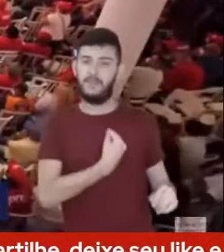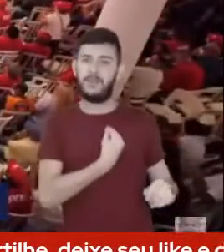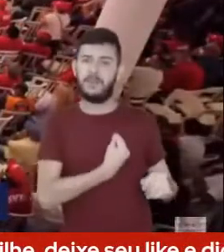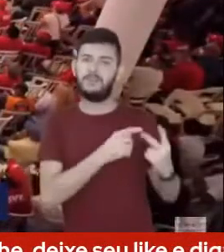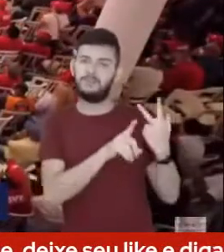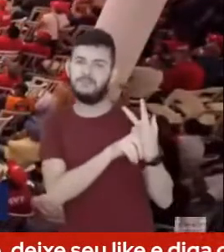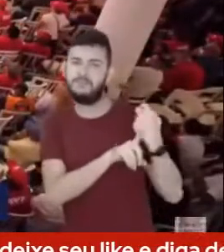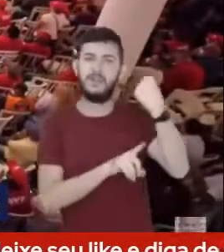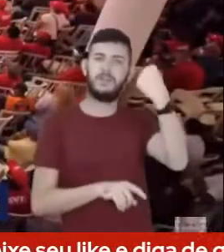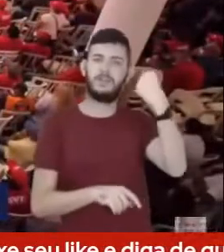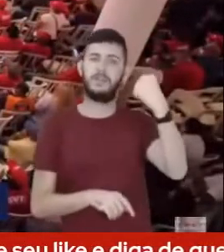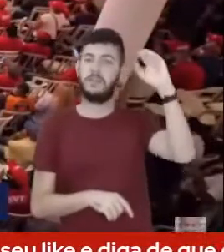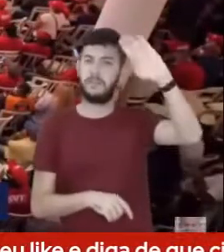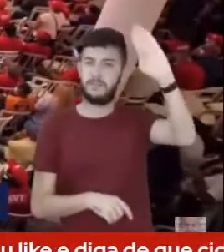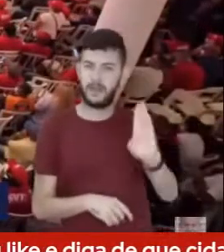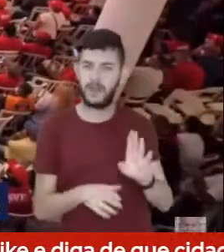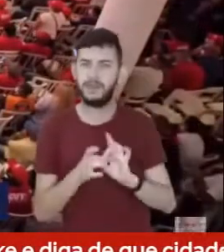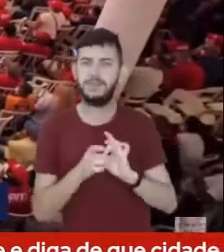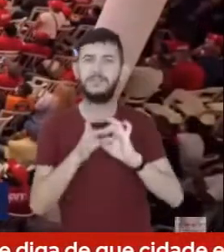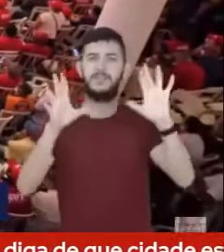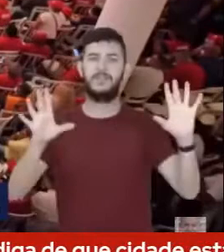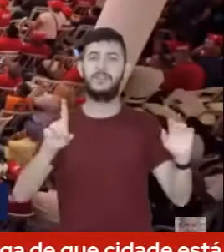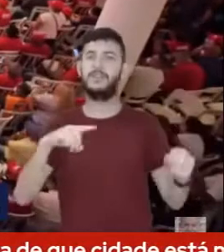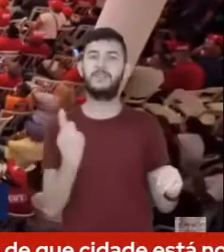Venceremos, companheiros e companheiras!